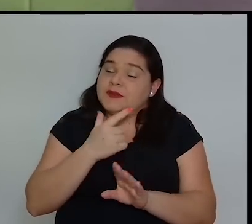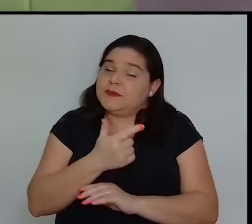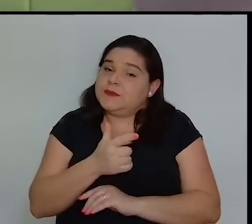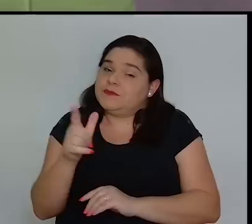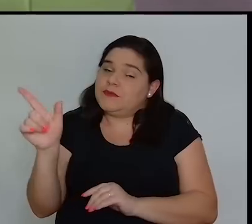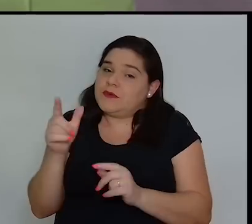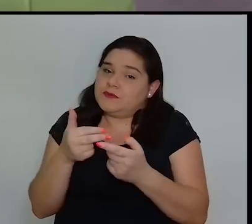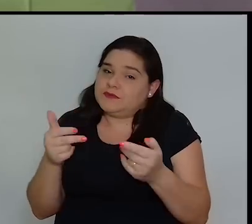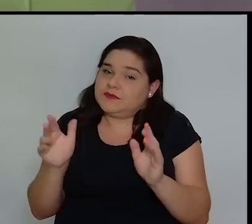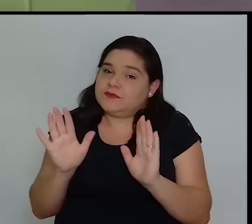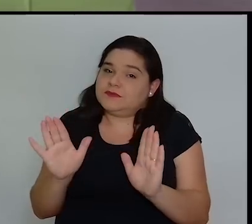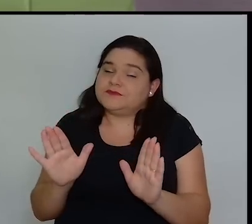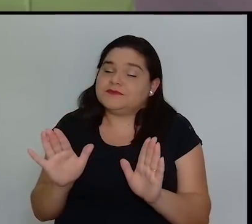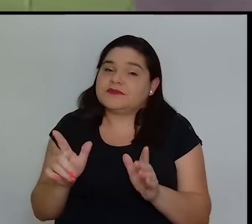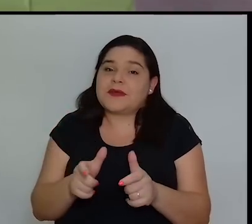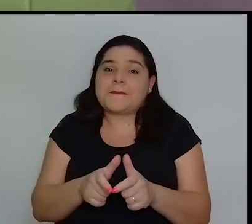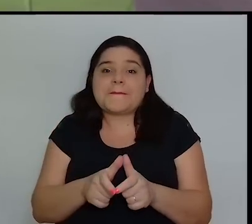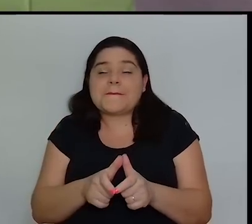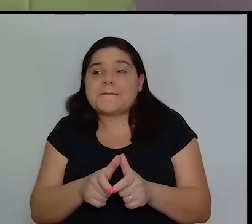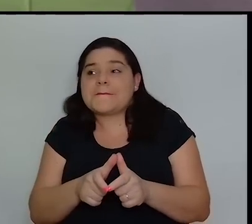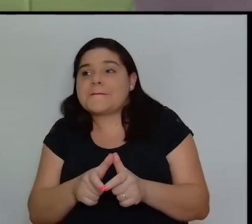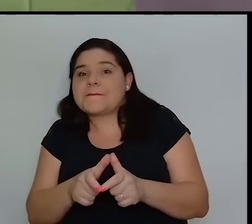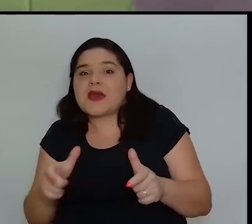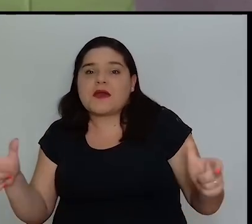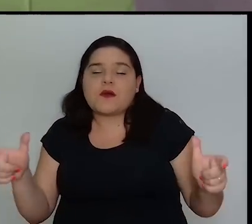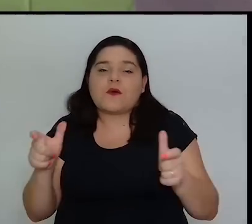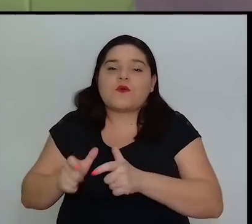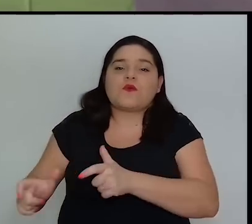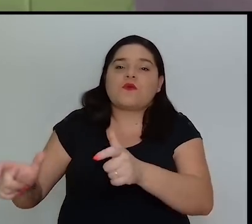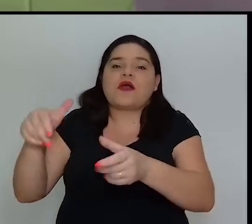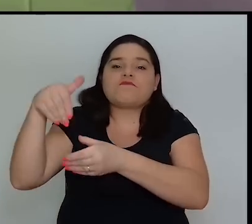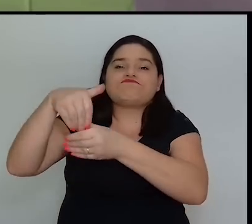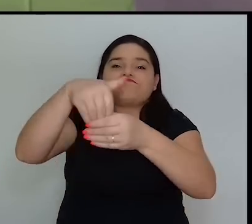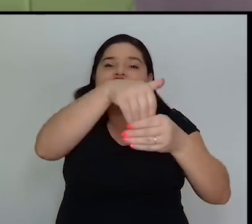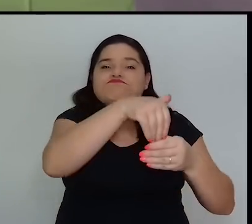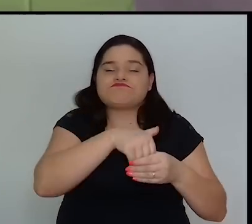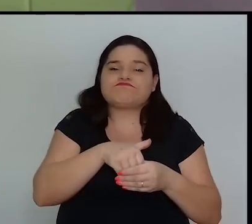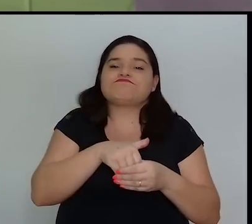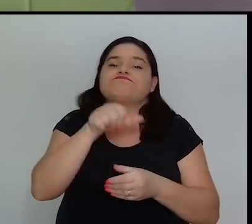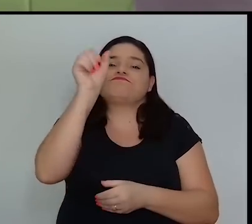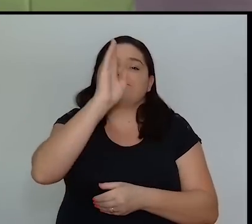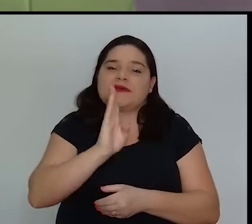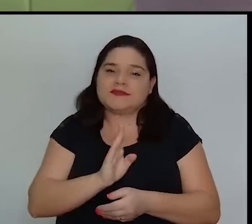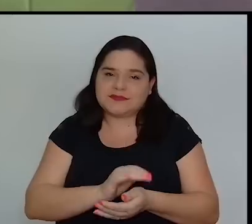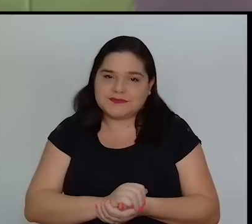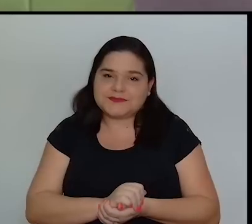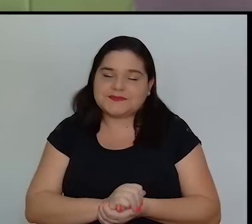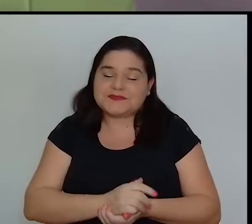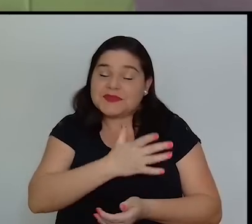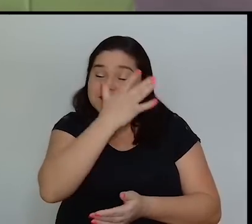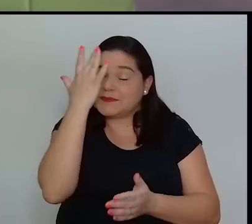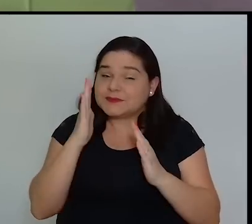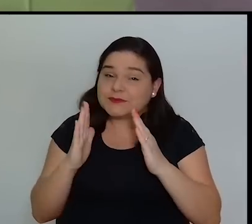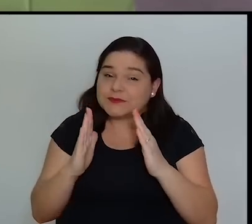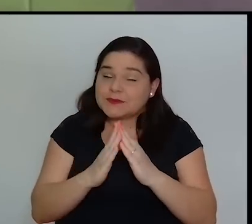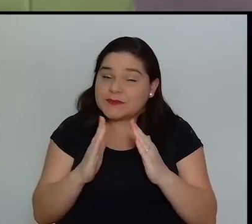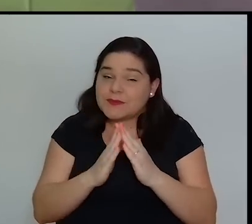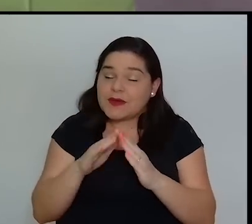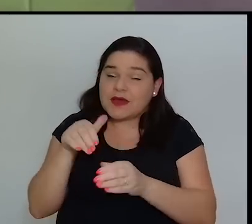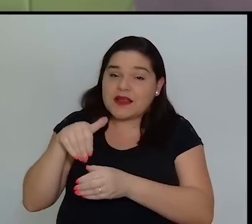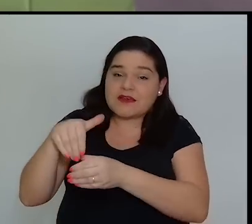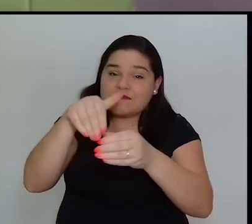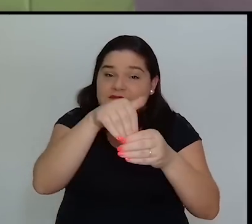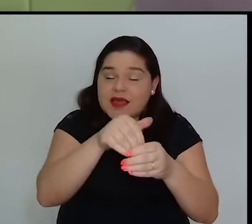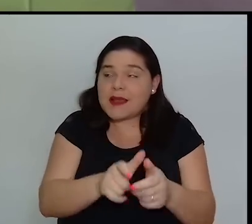o maior colégio eleitoral do Brasil os eleitores das favelas são maiores